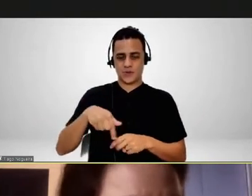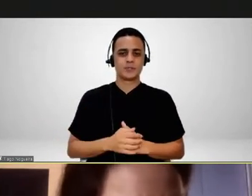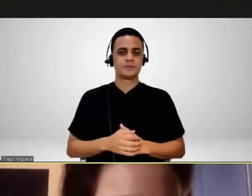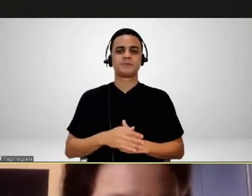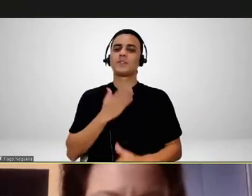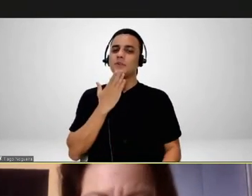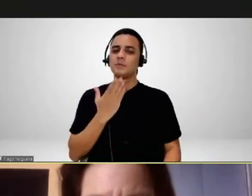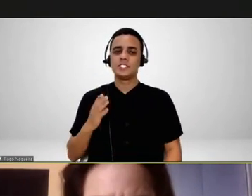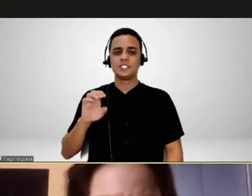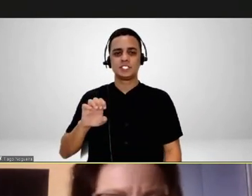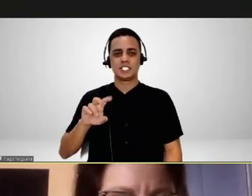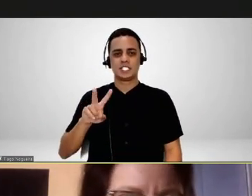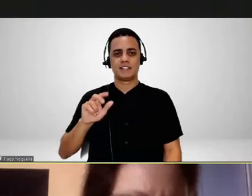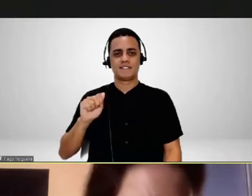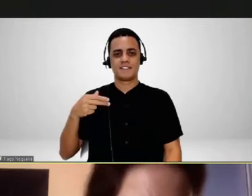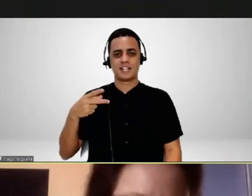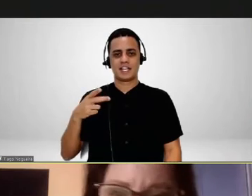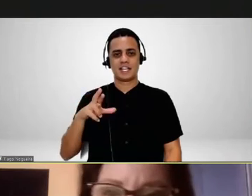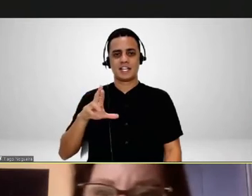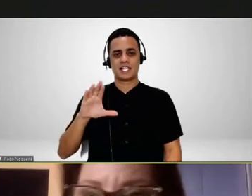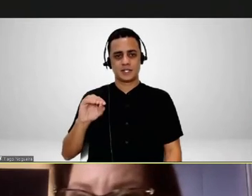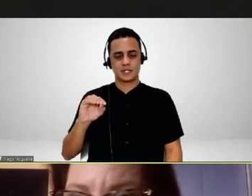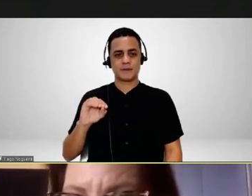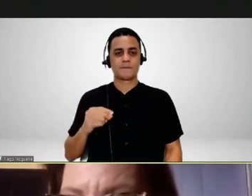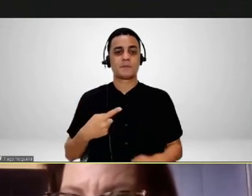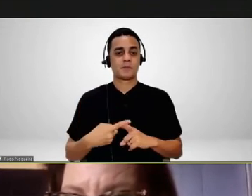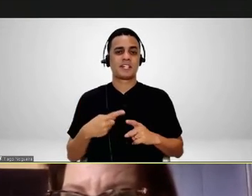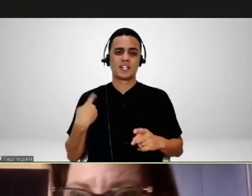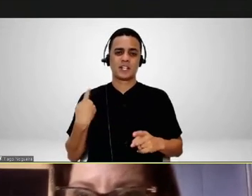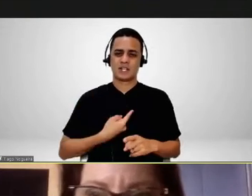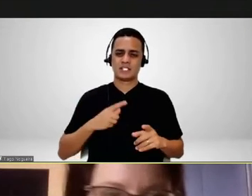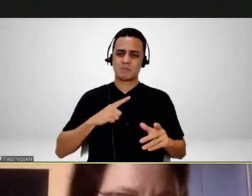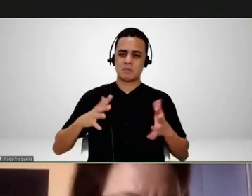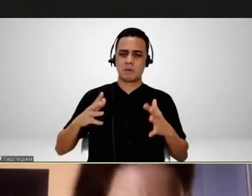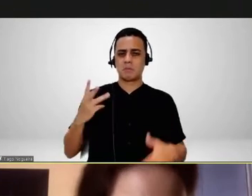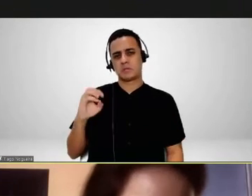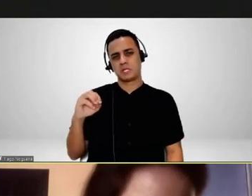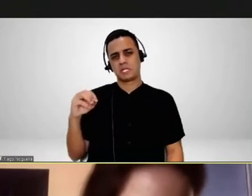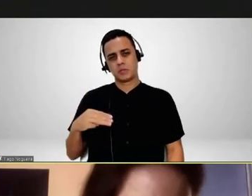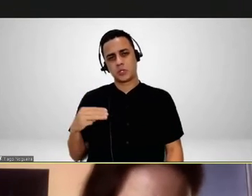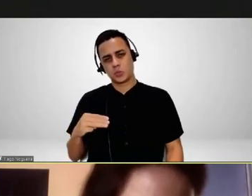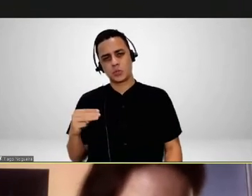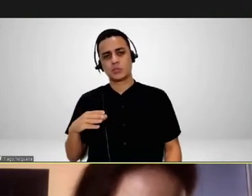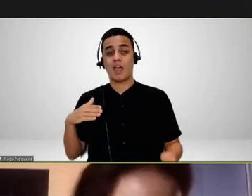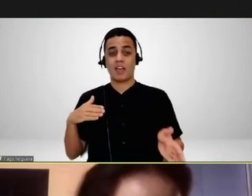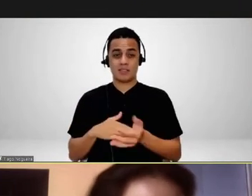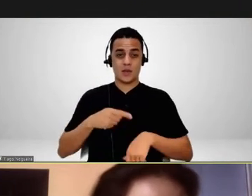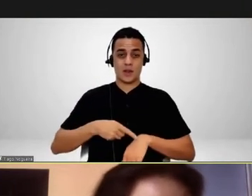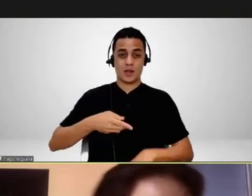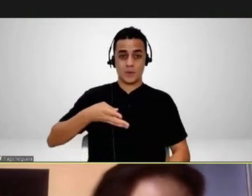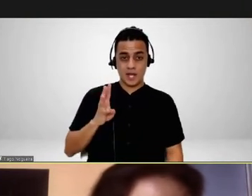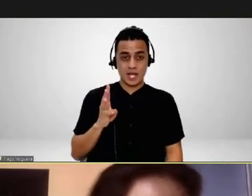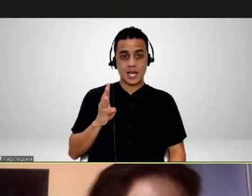para o Evandro, agora nós temos uma meia hora, são 3h34, até as 4 horas nós